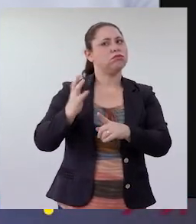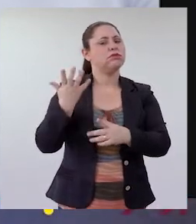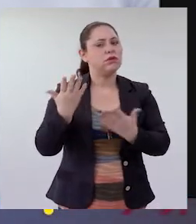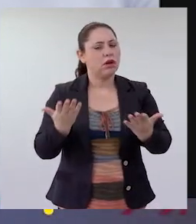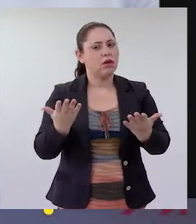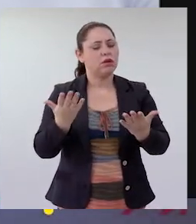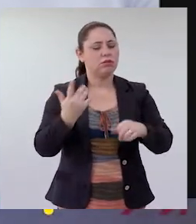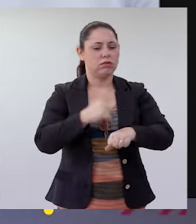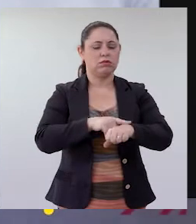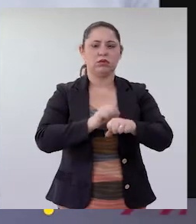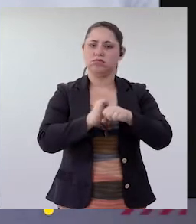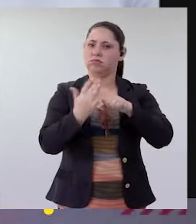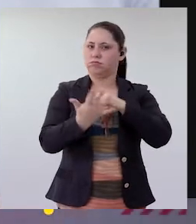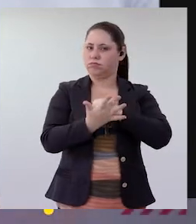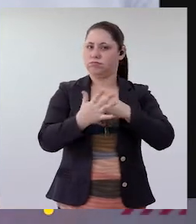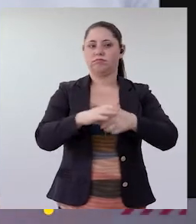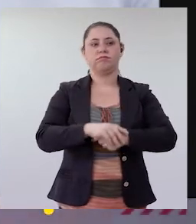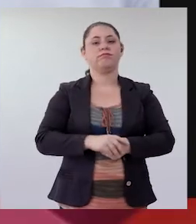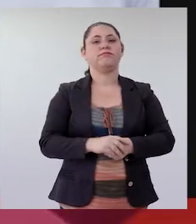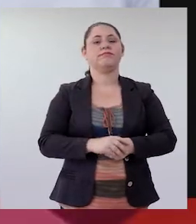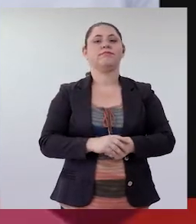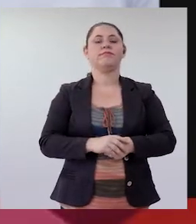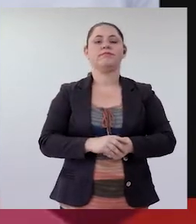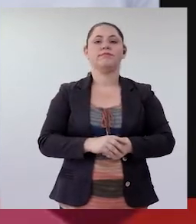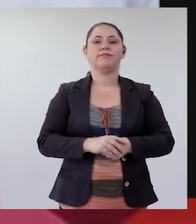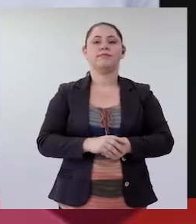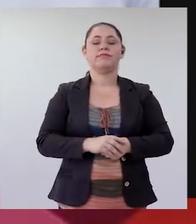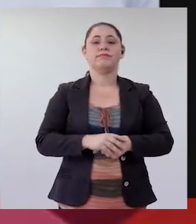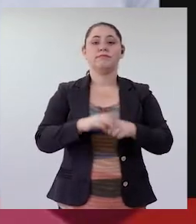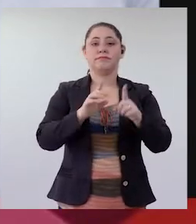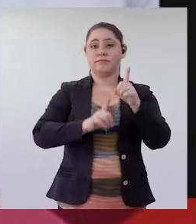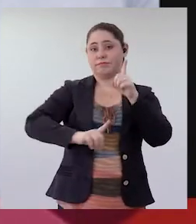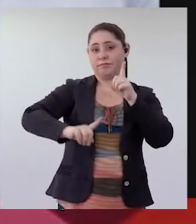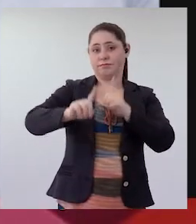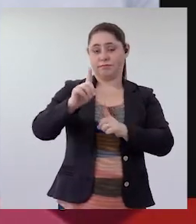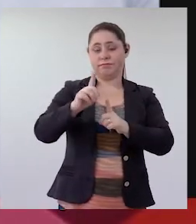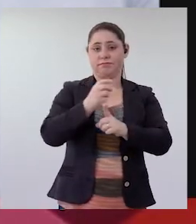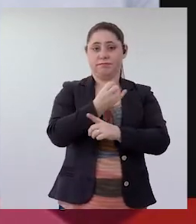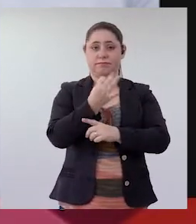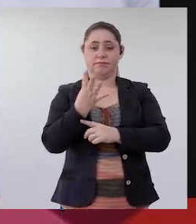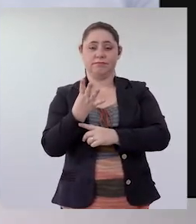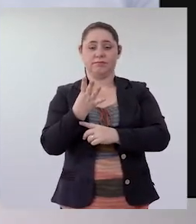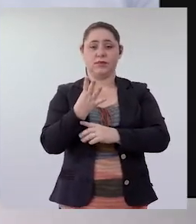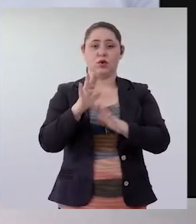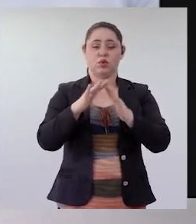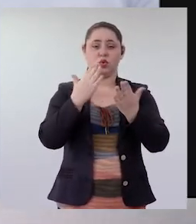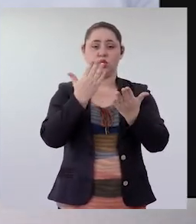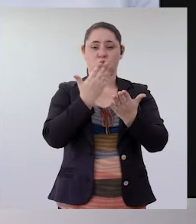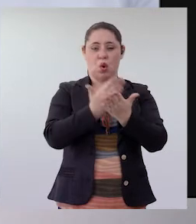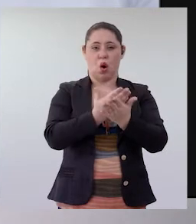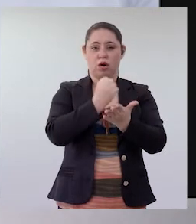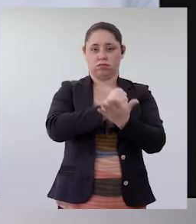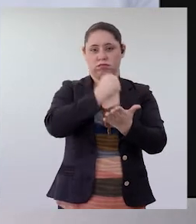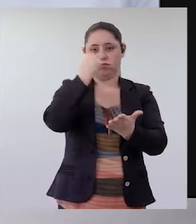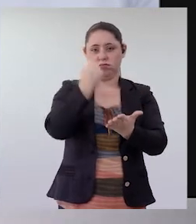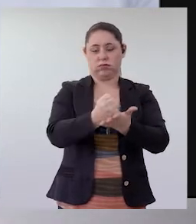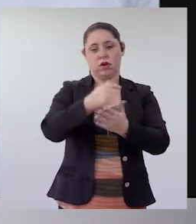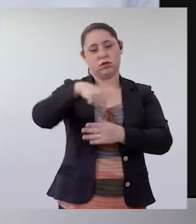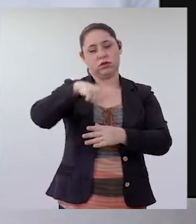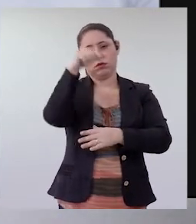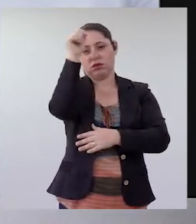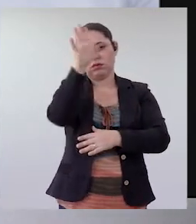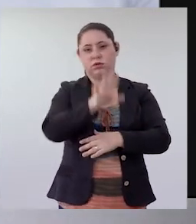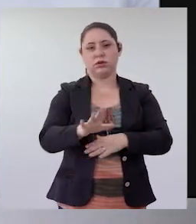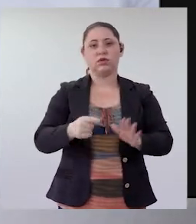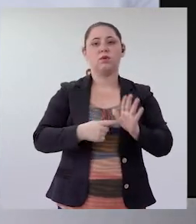para essa questão da pandemia? Os dados do Colégio Notarial do Brasil